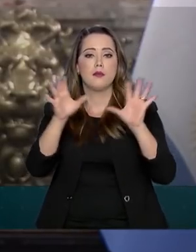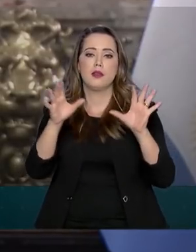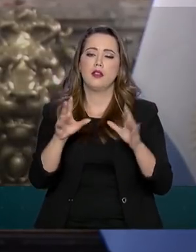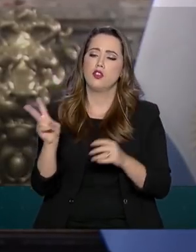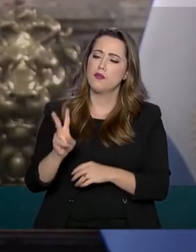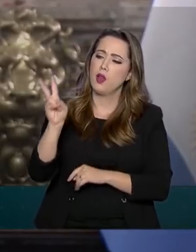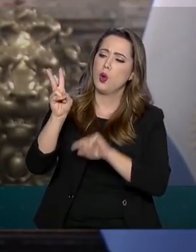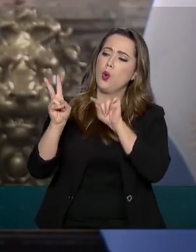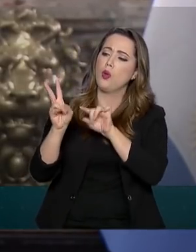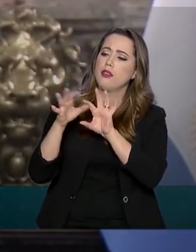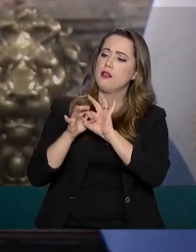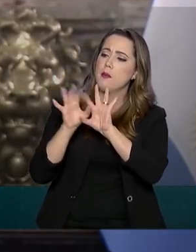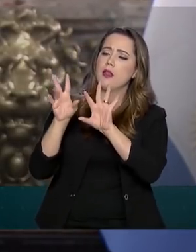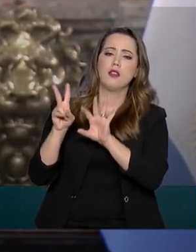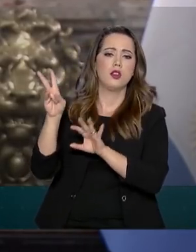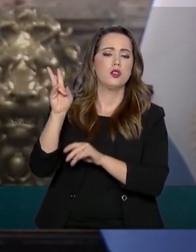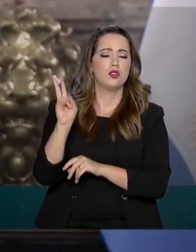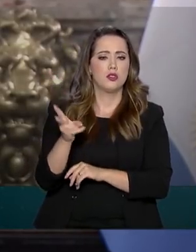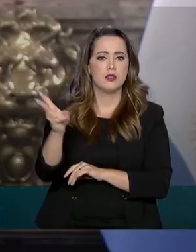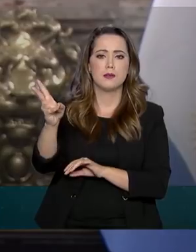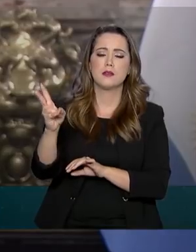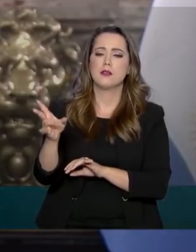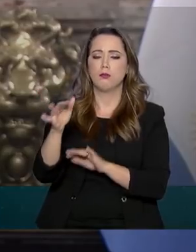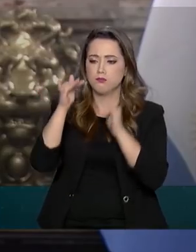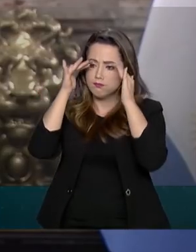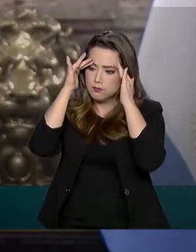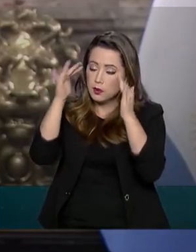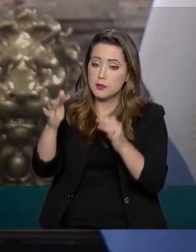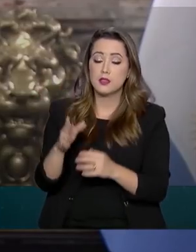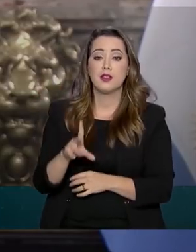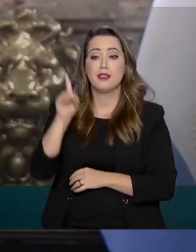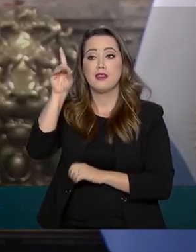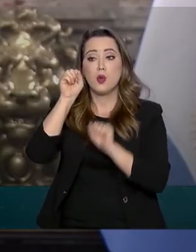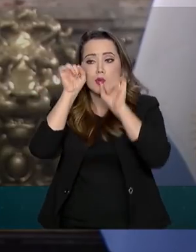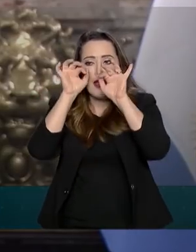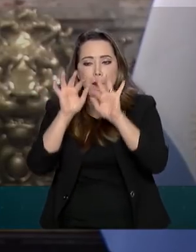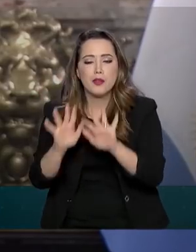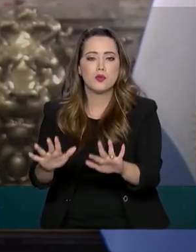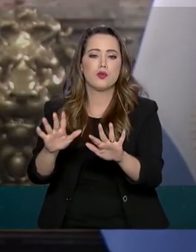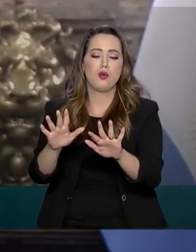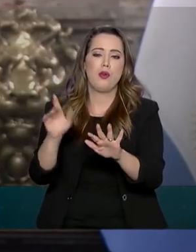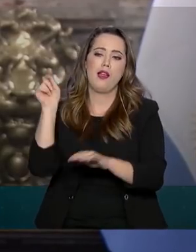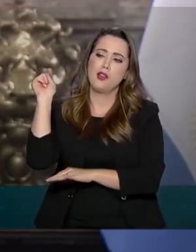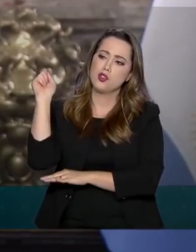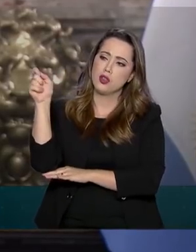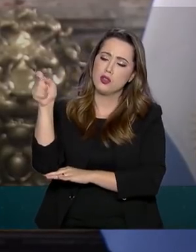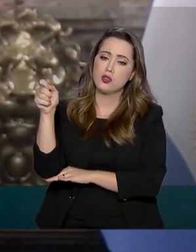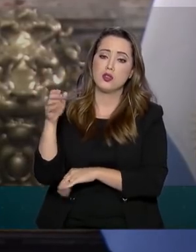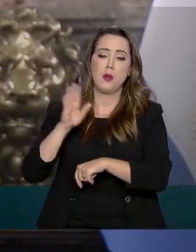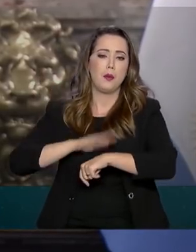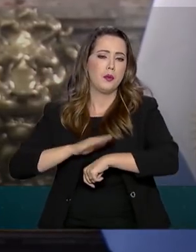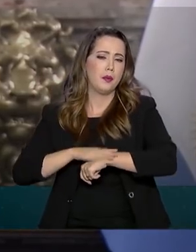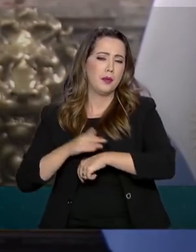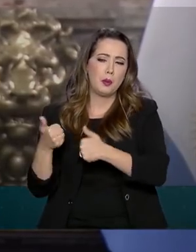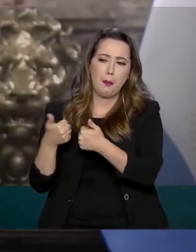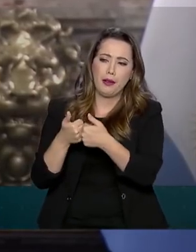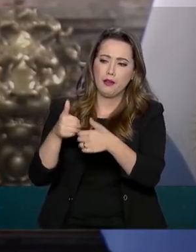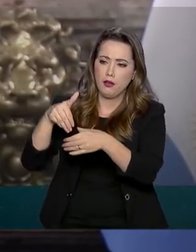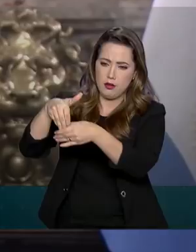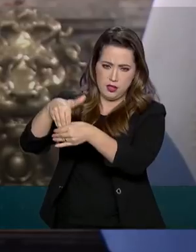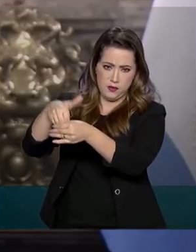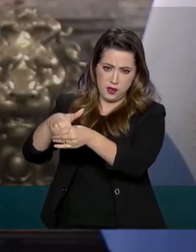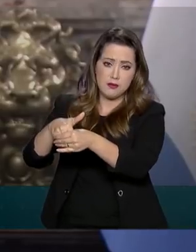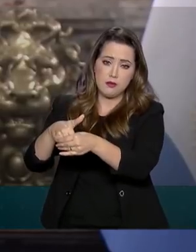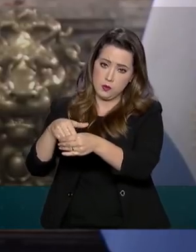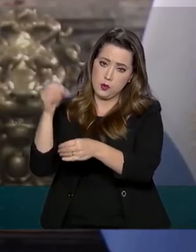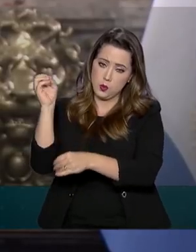valor esse que não podemos abrir mão em nenhuma hipótese. Então, que Deus abençoe o povo argentino por esse momento que se aproxima,